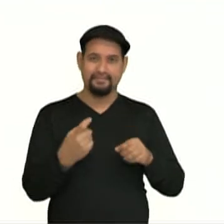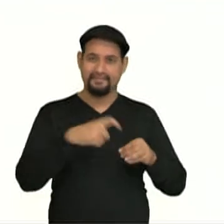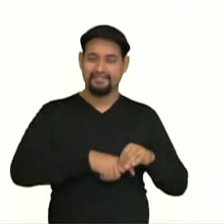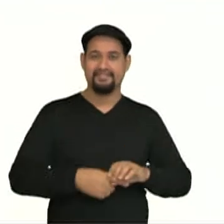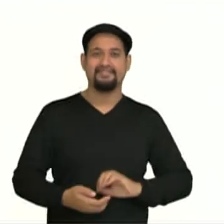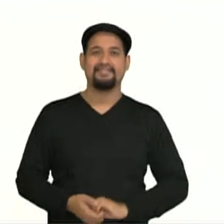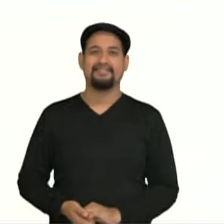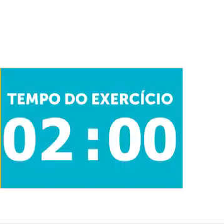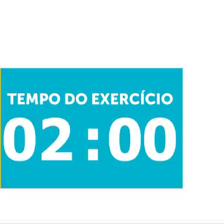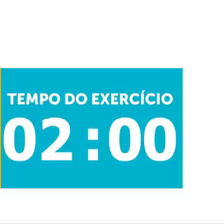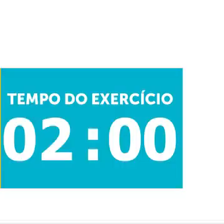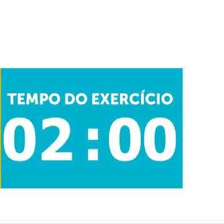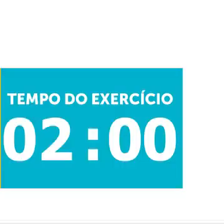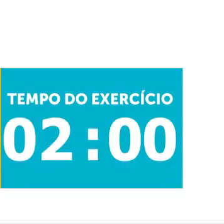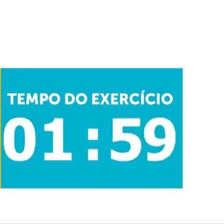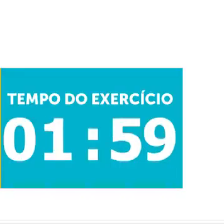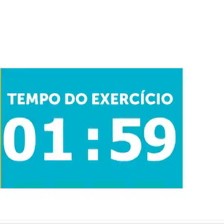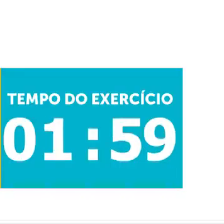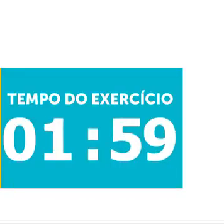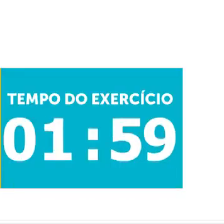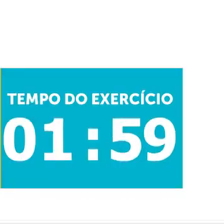volta.